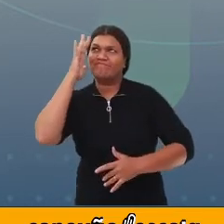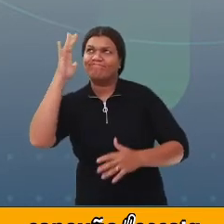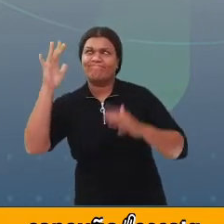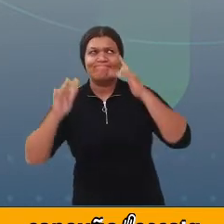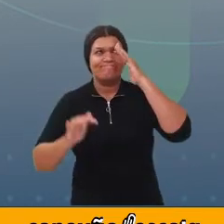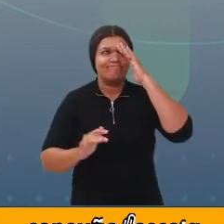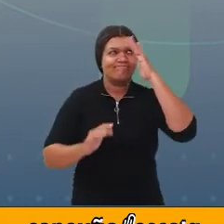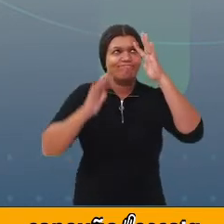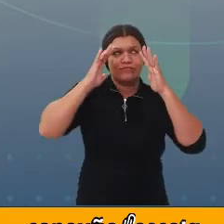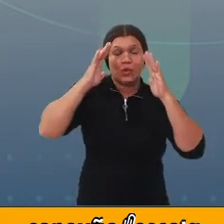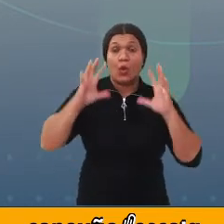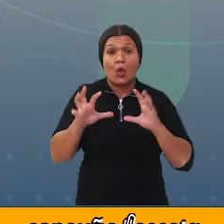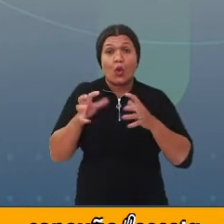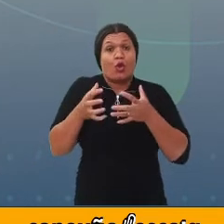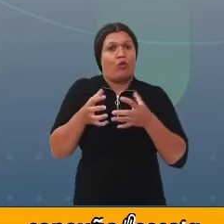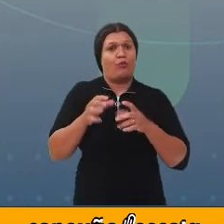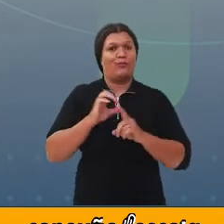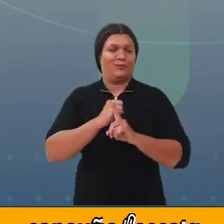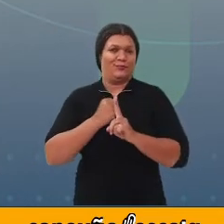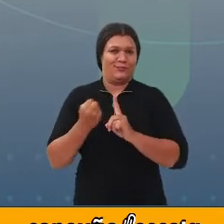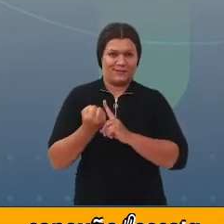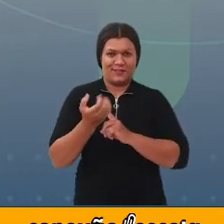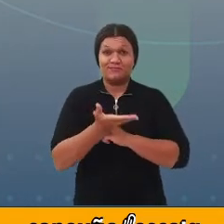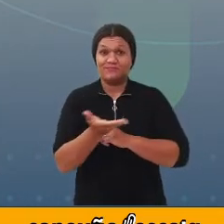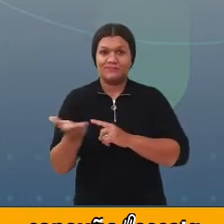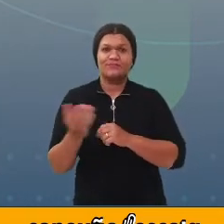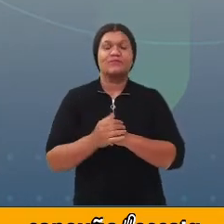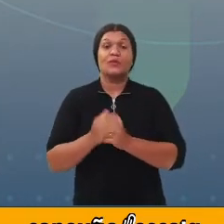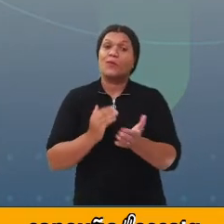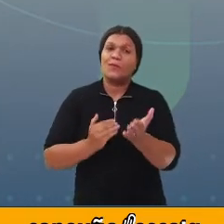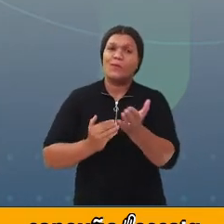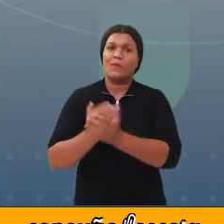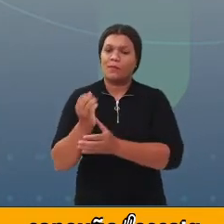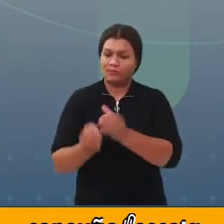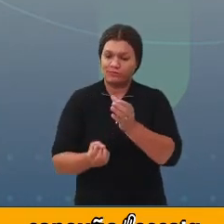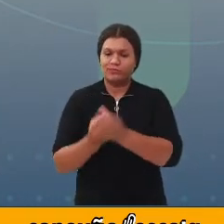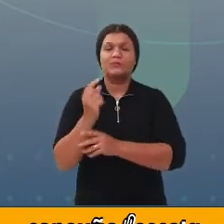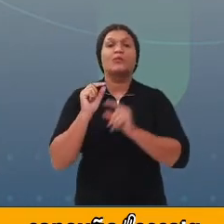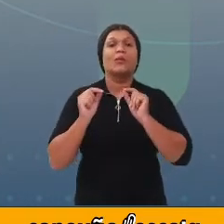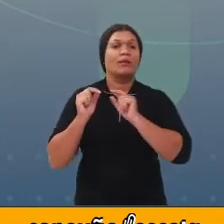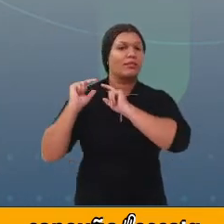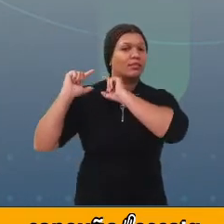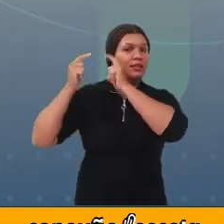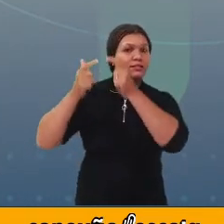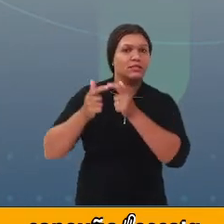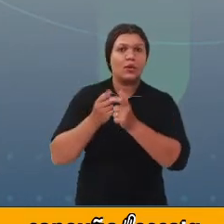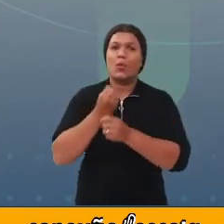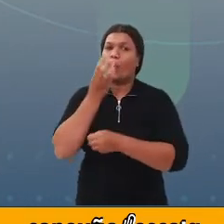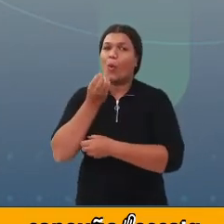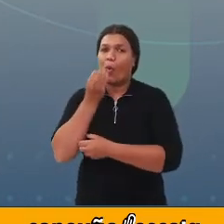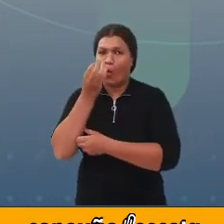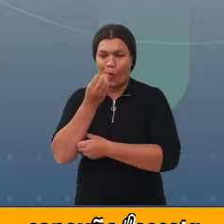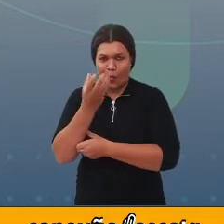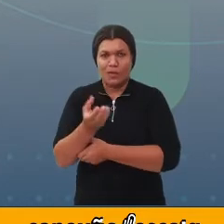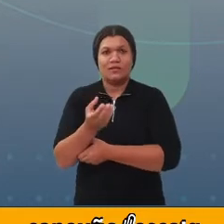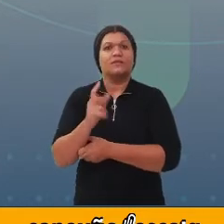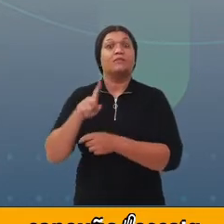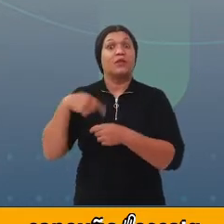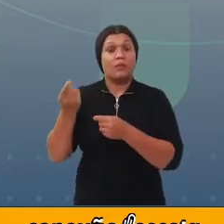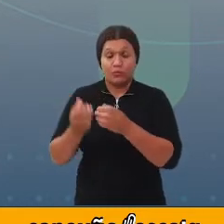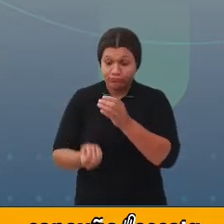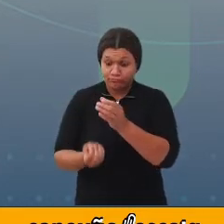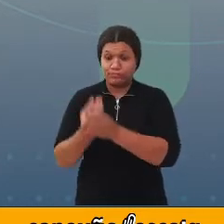dada sociedade. Originalmente, então, surgiram da tradição oral, até que, com o surgimento da